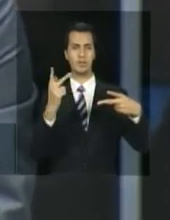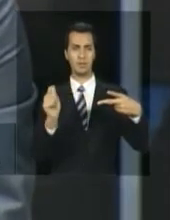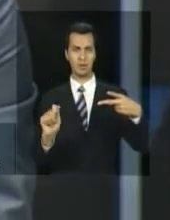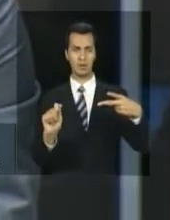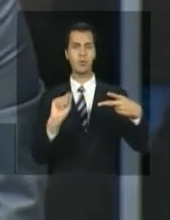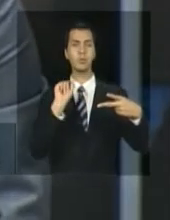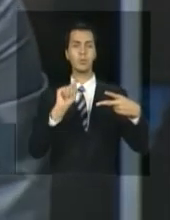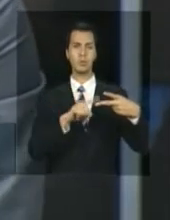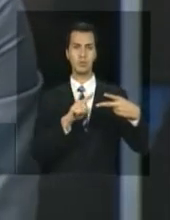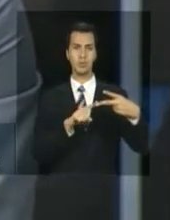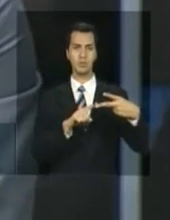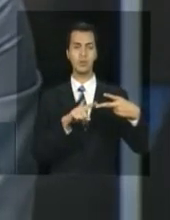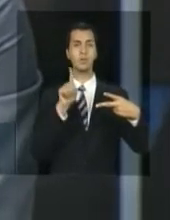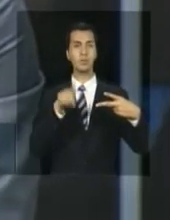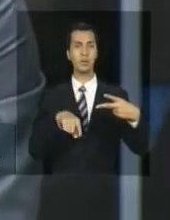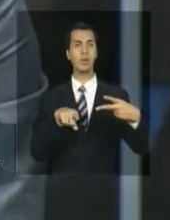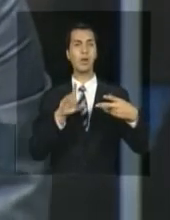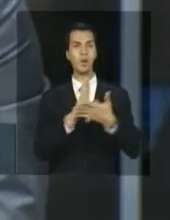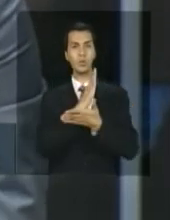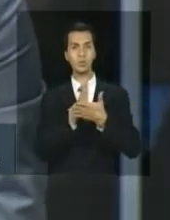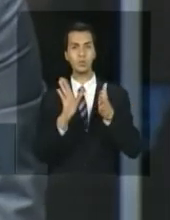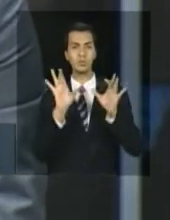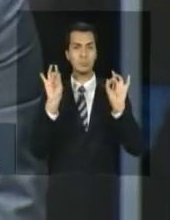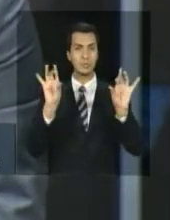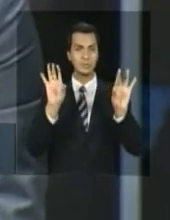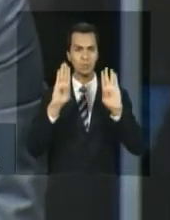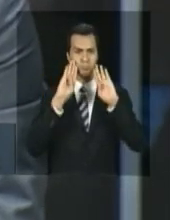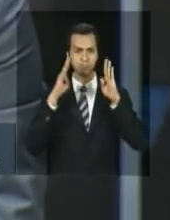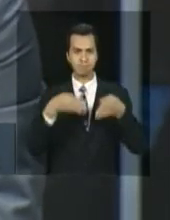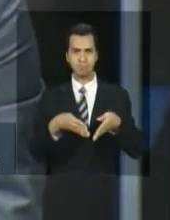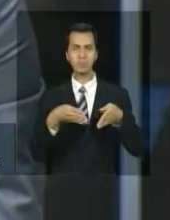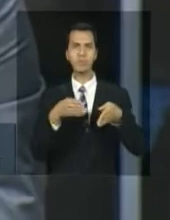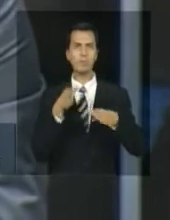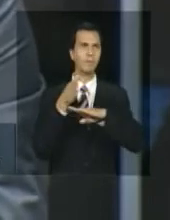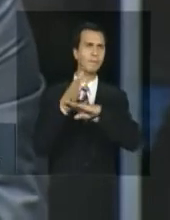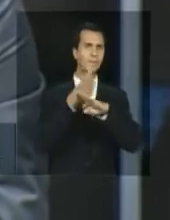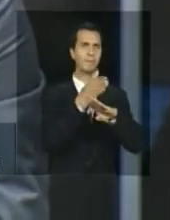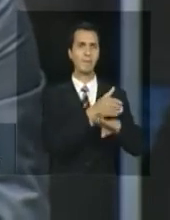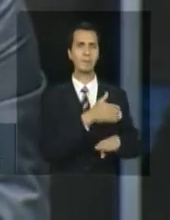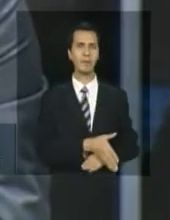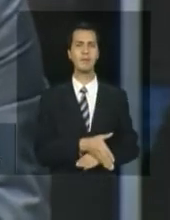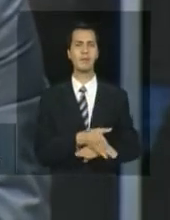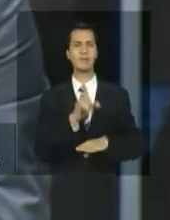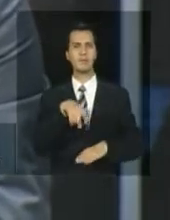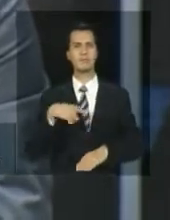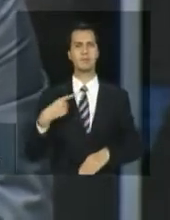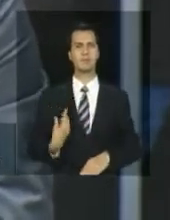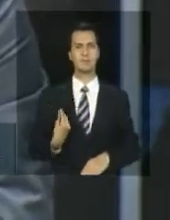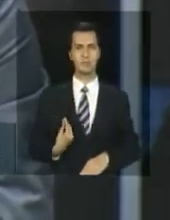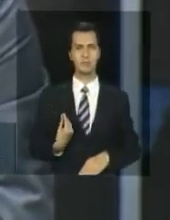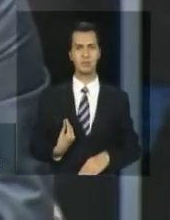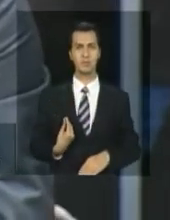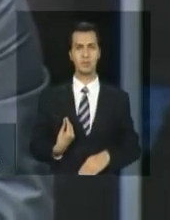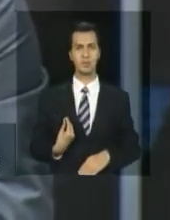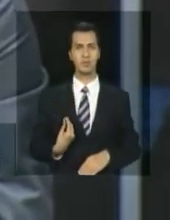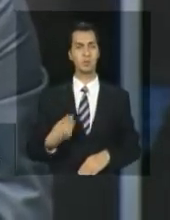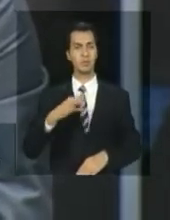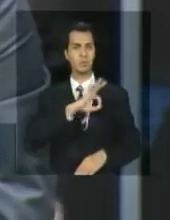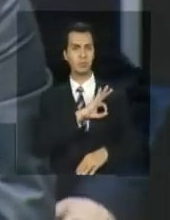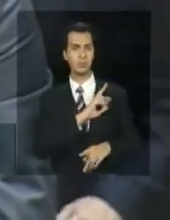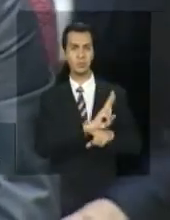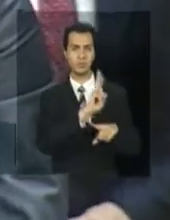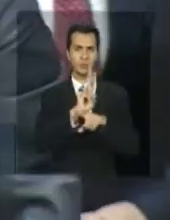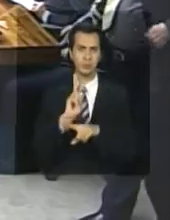intervenções concentradas e de caráter temporário, para ampliar a presença em pontos focais de